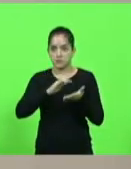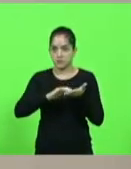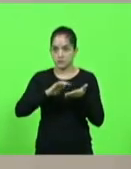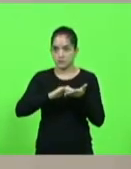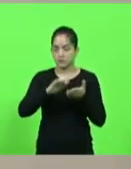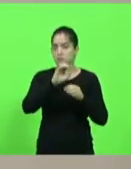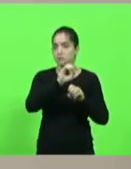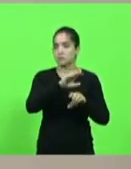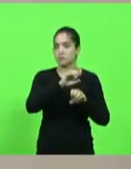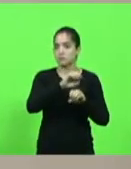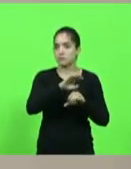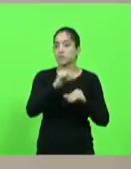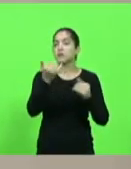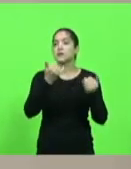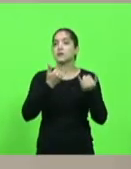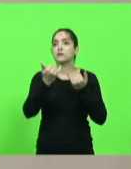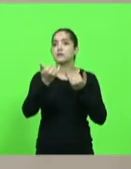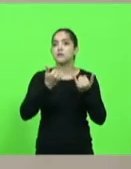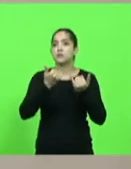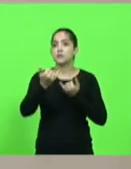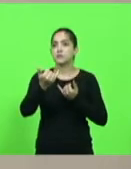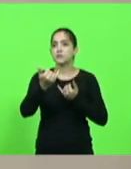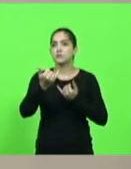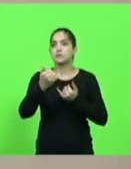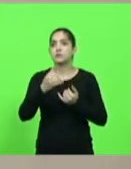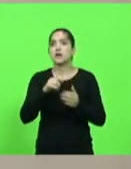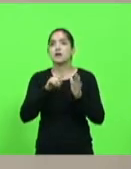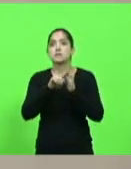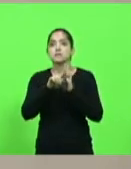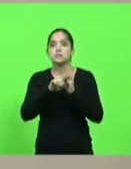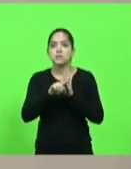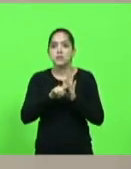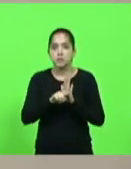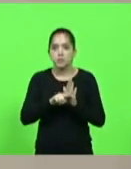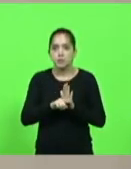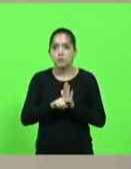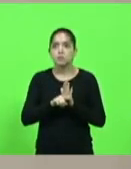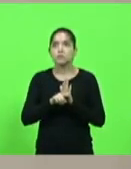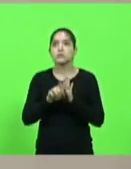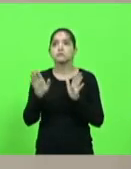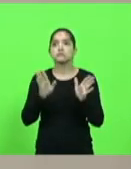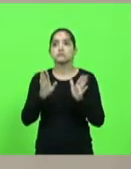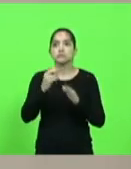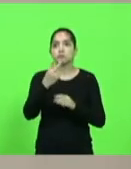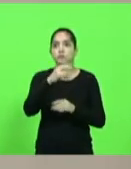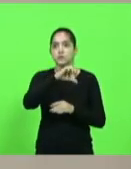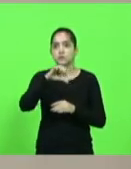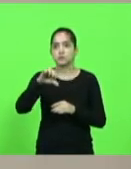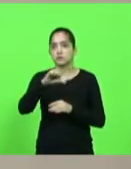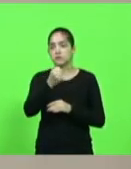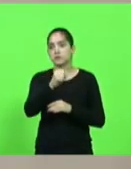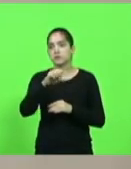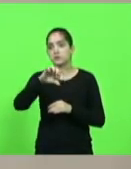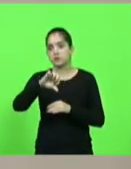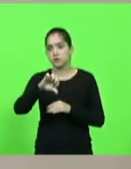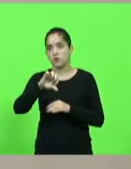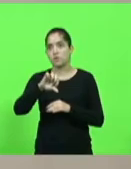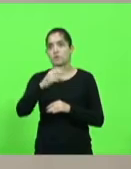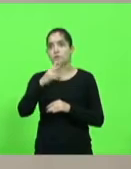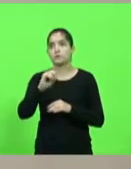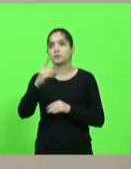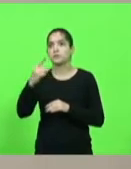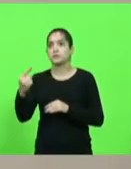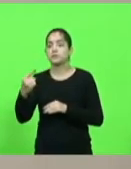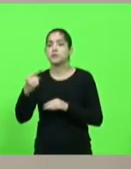Educação, informações conclusivas sobre as perguntas realizadas no pedido de informação 289, 2021, visto que as indagações